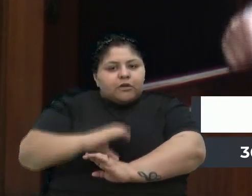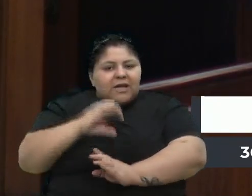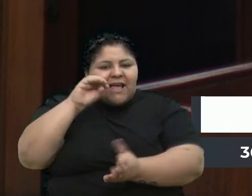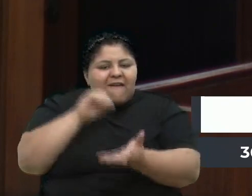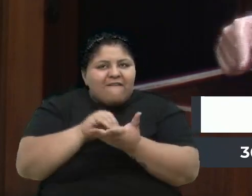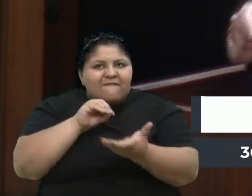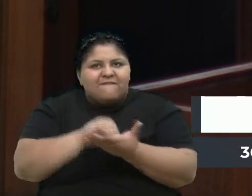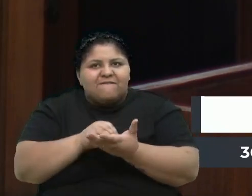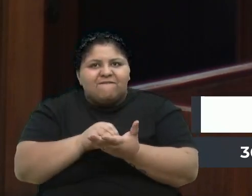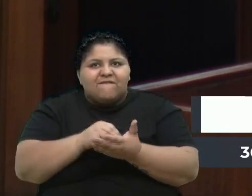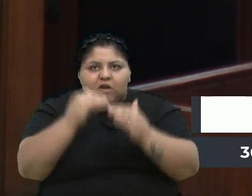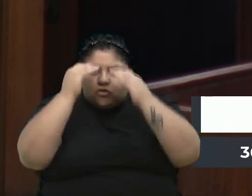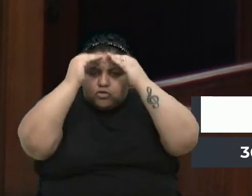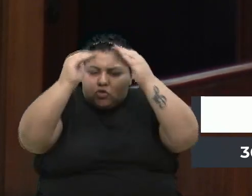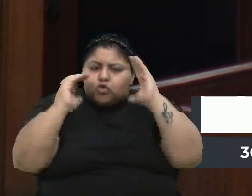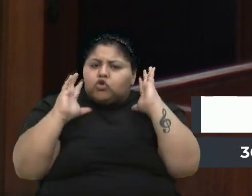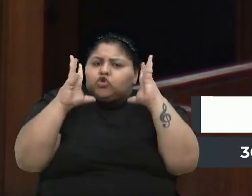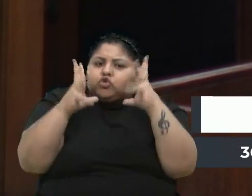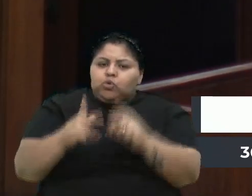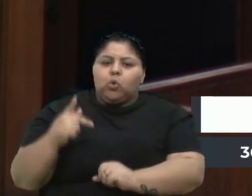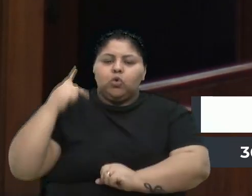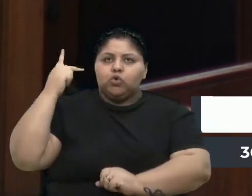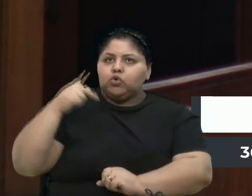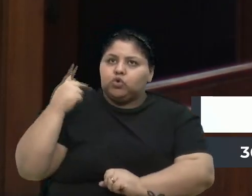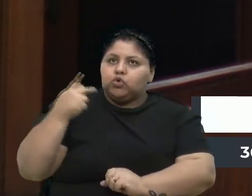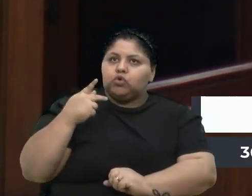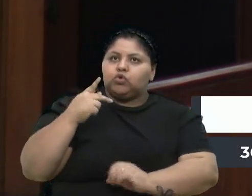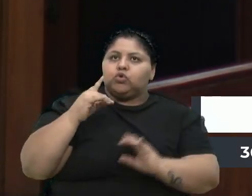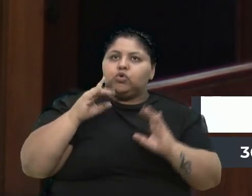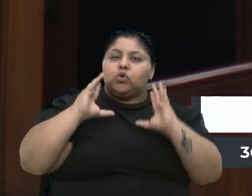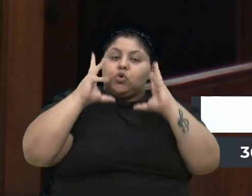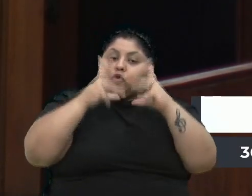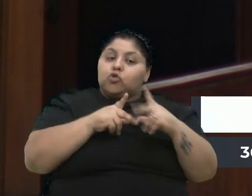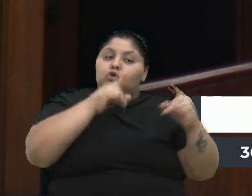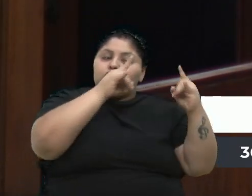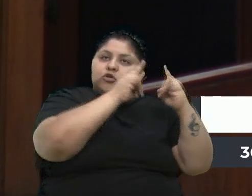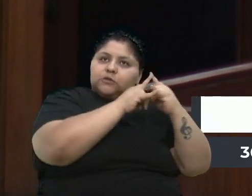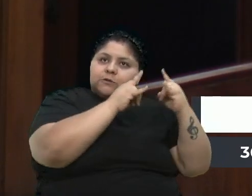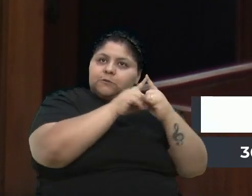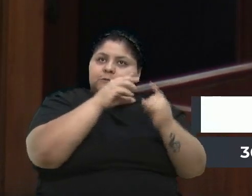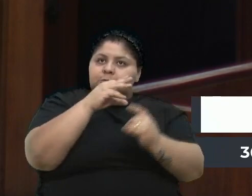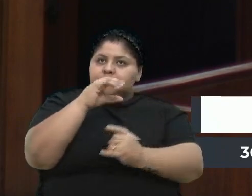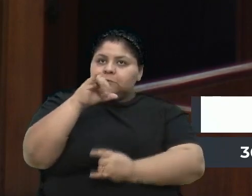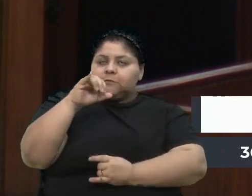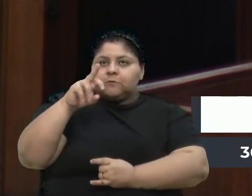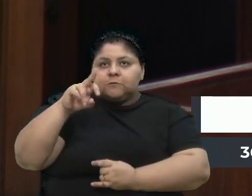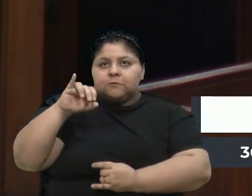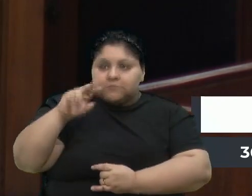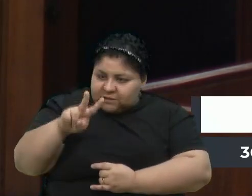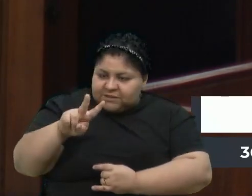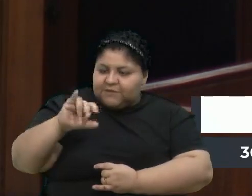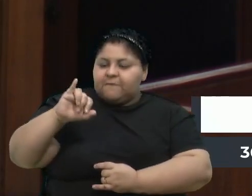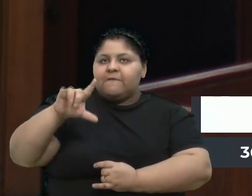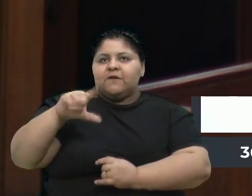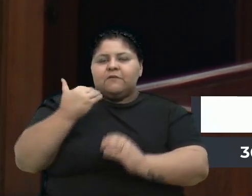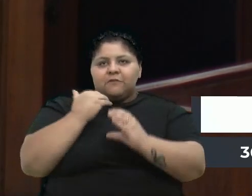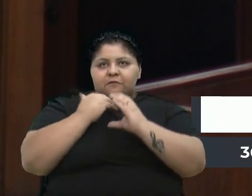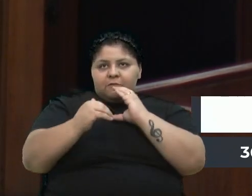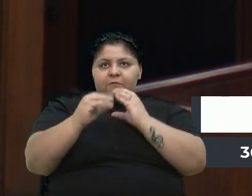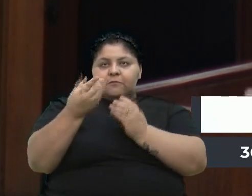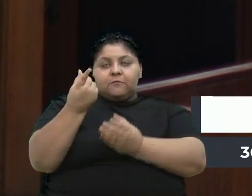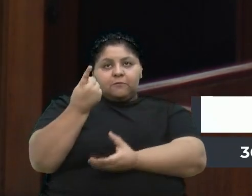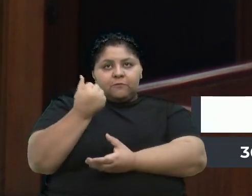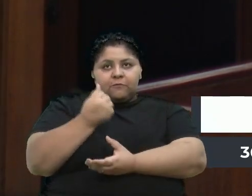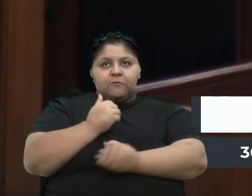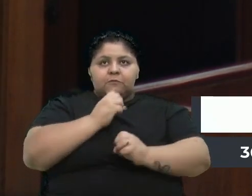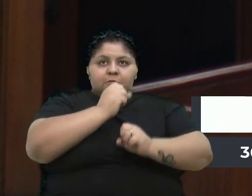de respeito com todos os vereadores, com todas as entidades civis que destinaram recursos para